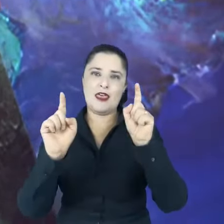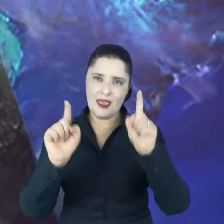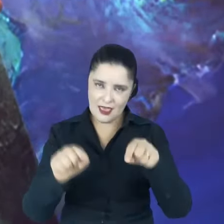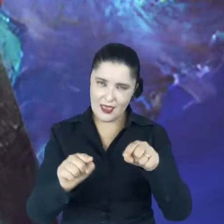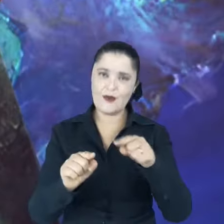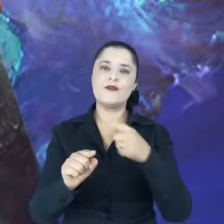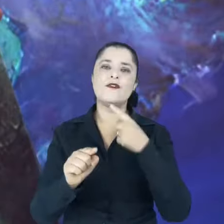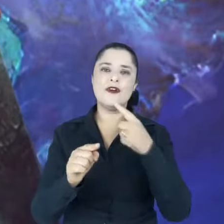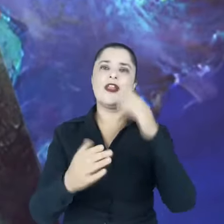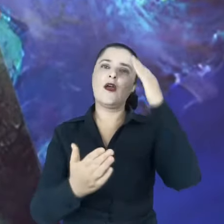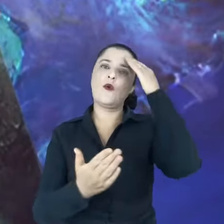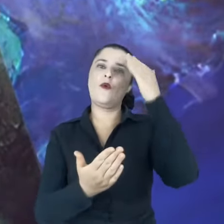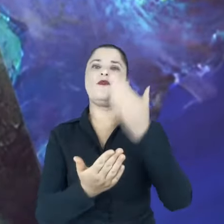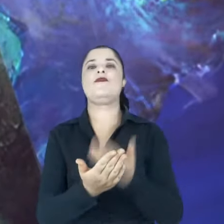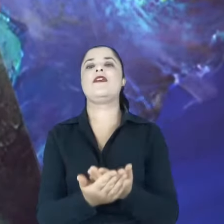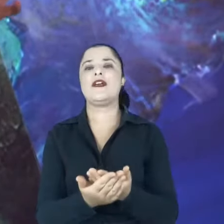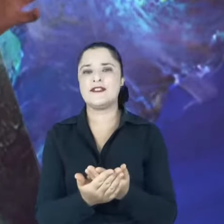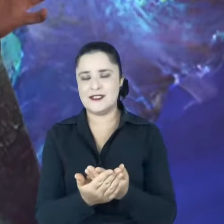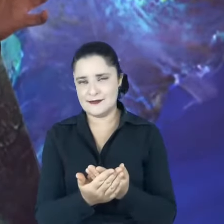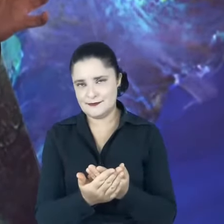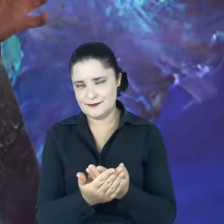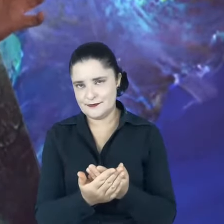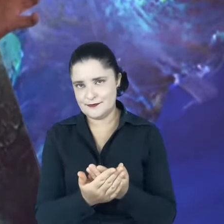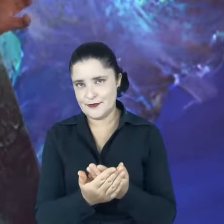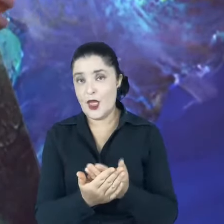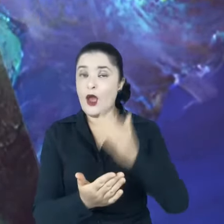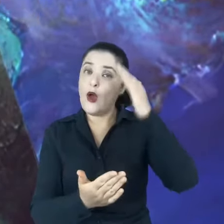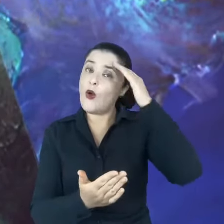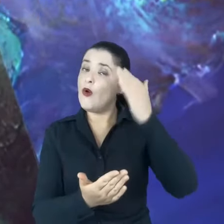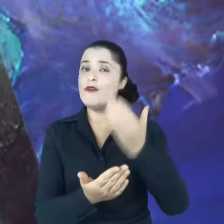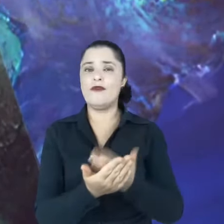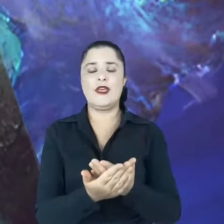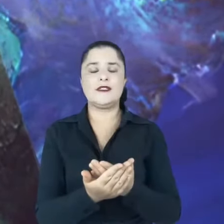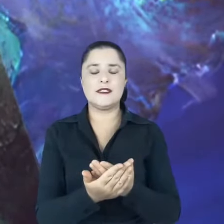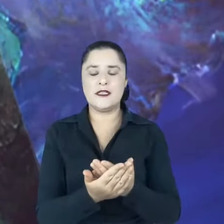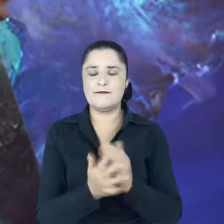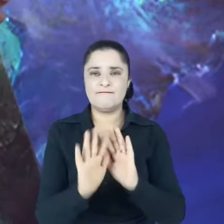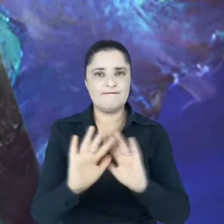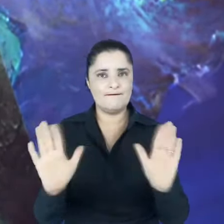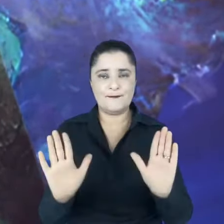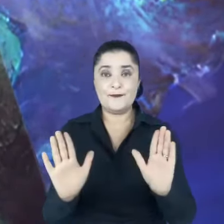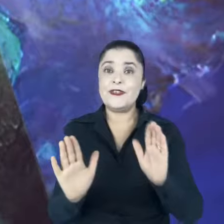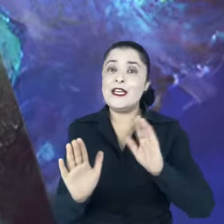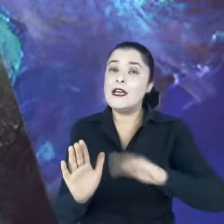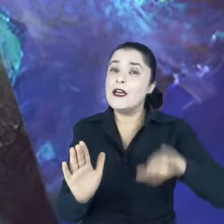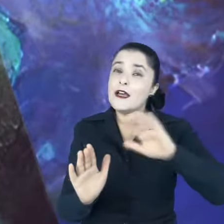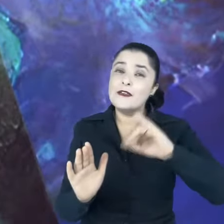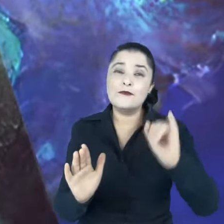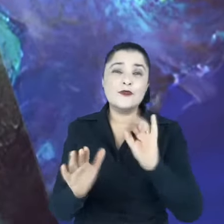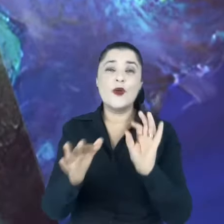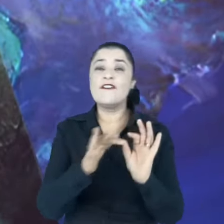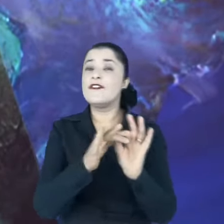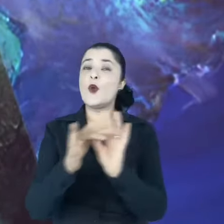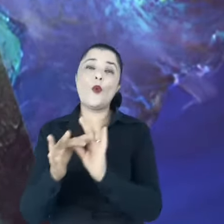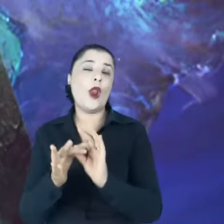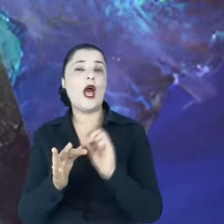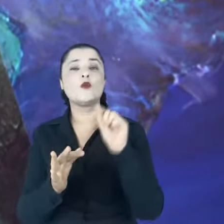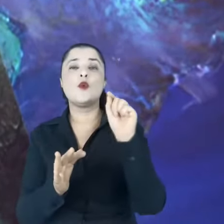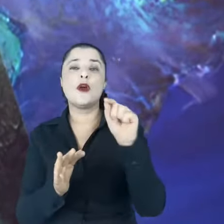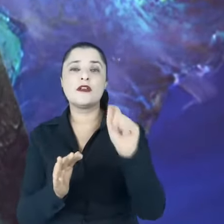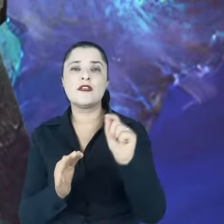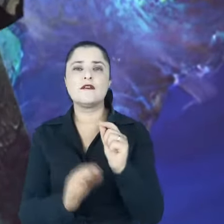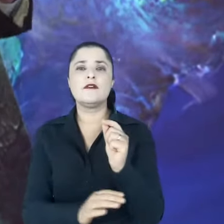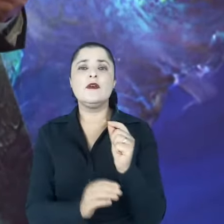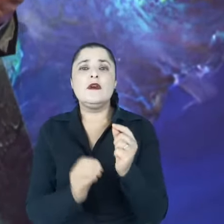confiança, trust. Esse é o ponto. Isso vinculado, floresce um